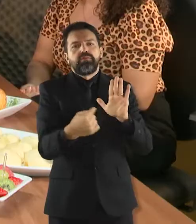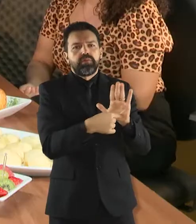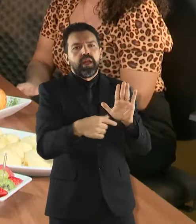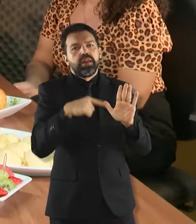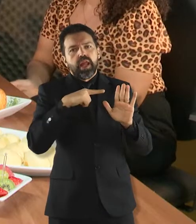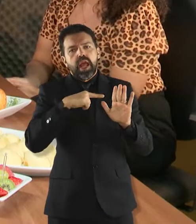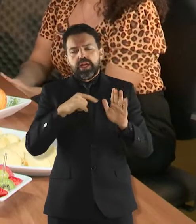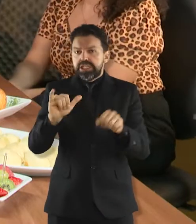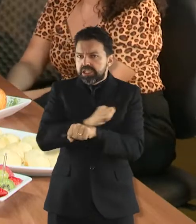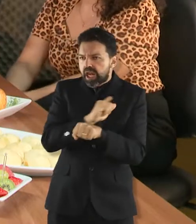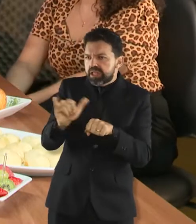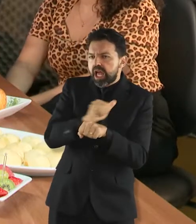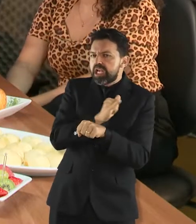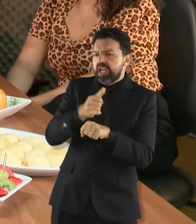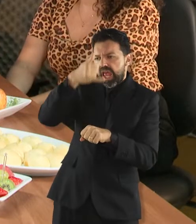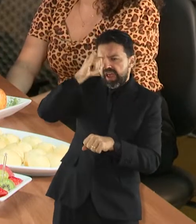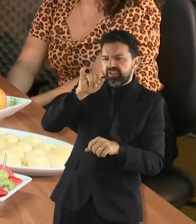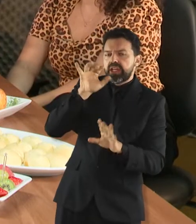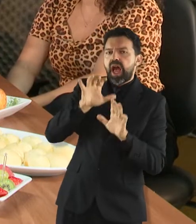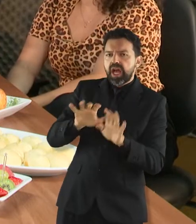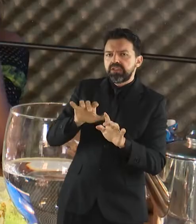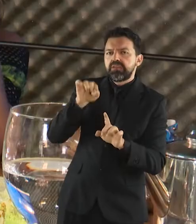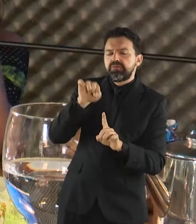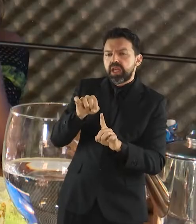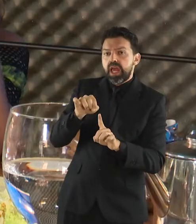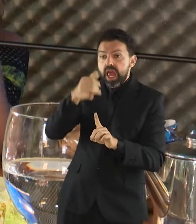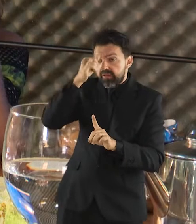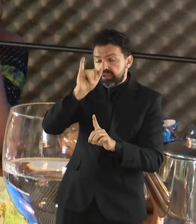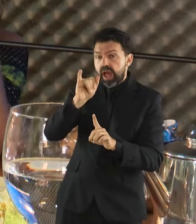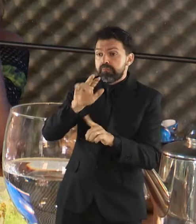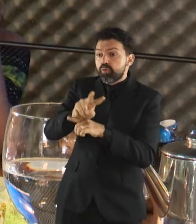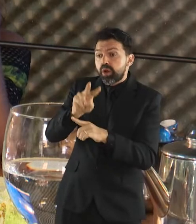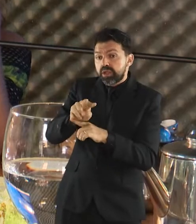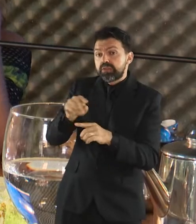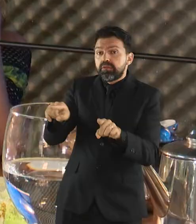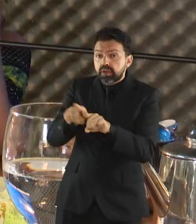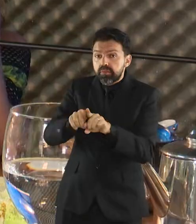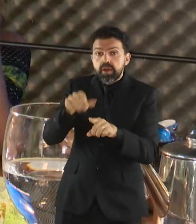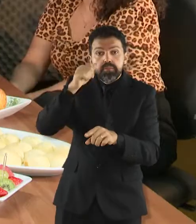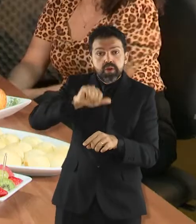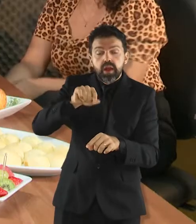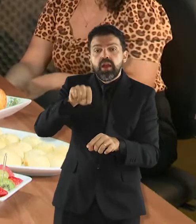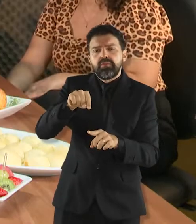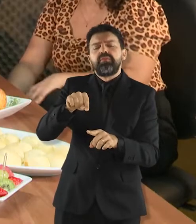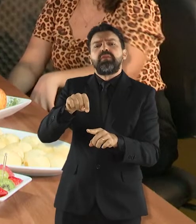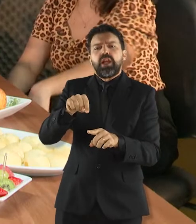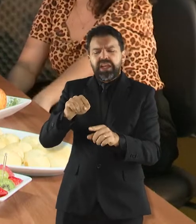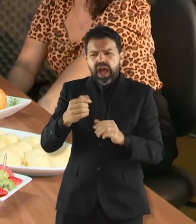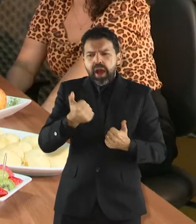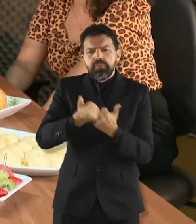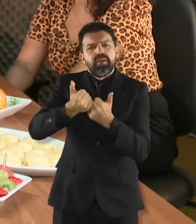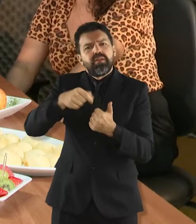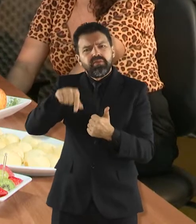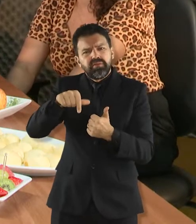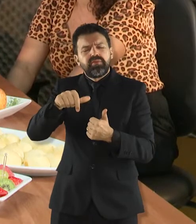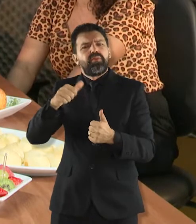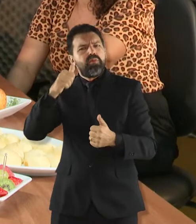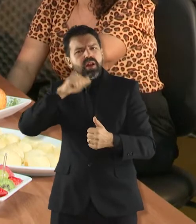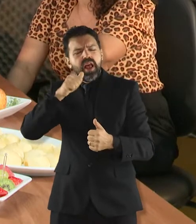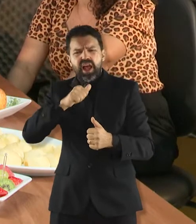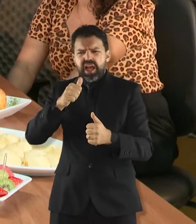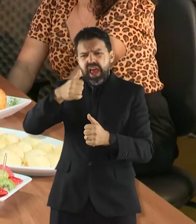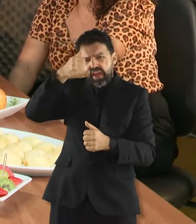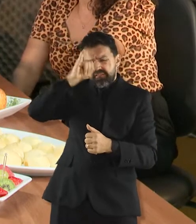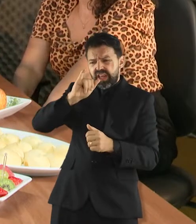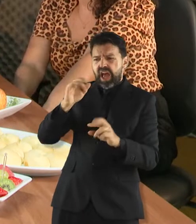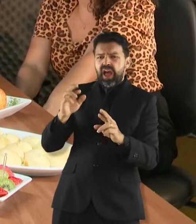Tem os instrumentos de prevenção e proteção, isso, né? Proteger a mulher para auxiliá-la a sair dessa relação difícil. Não é